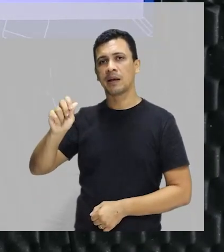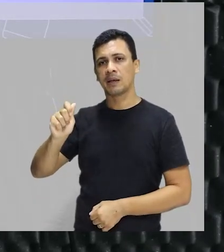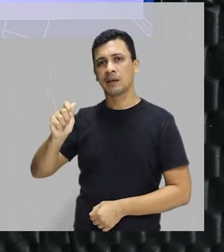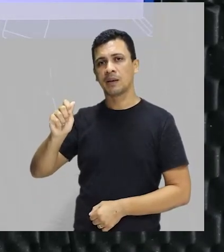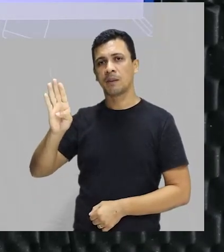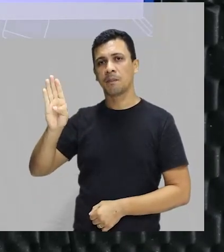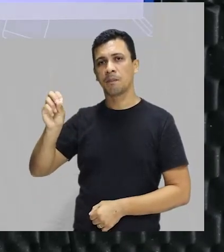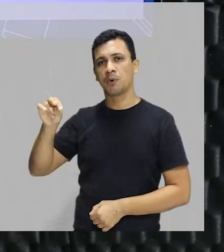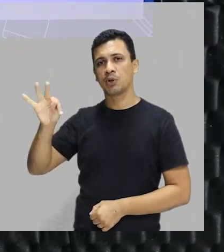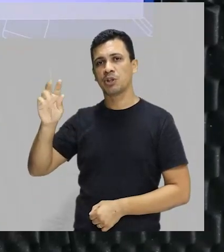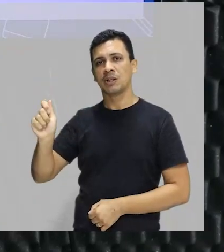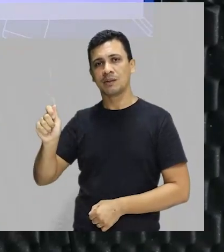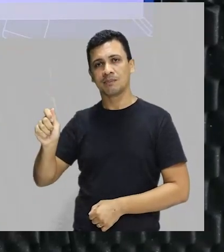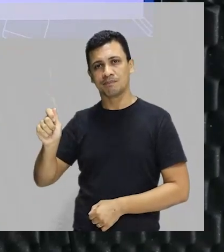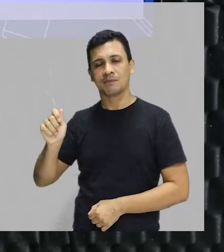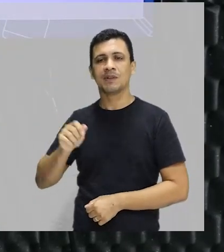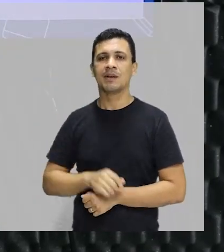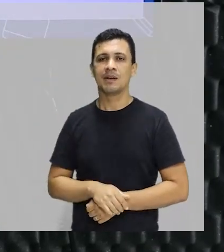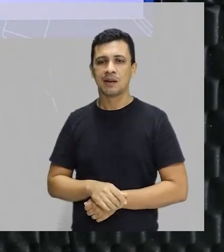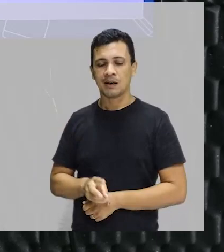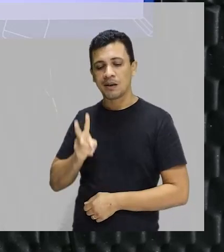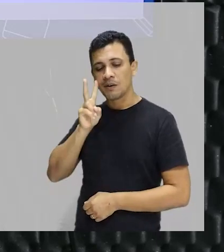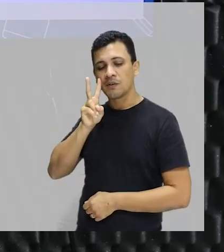do Lampião. E aqui a gente vê a